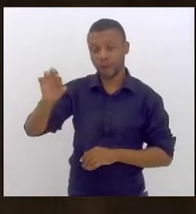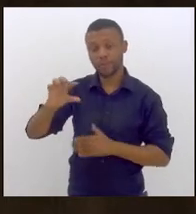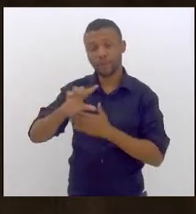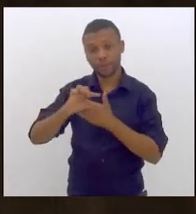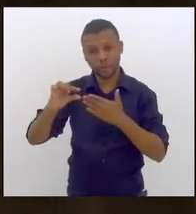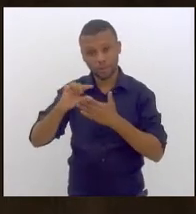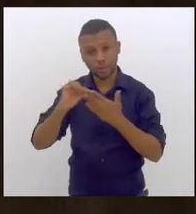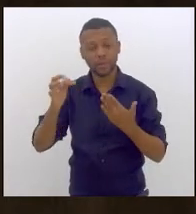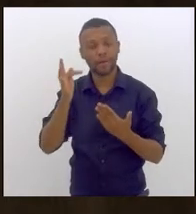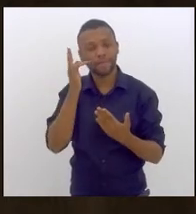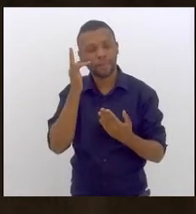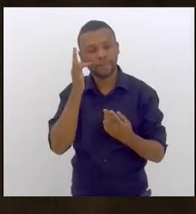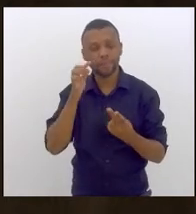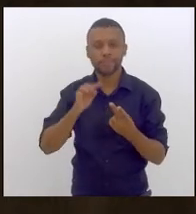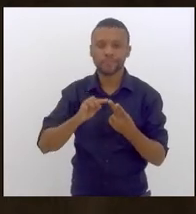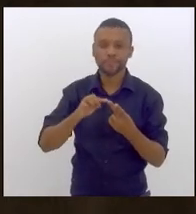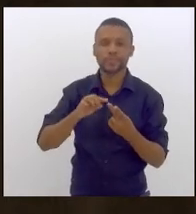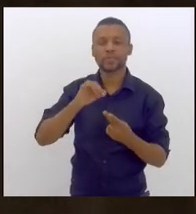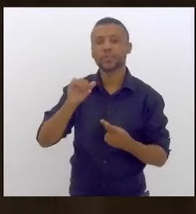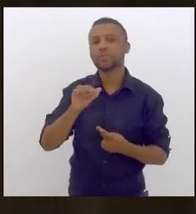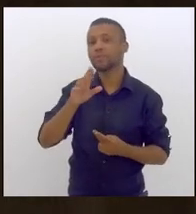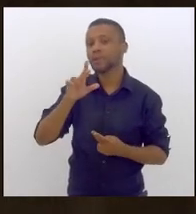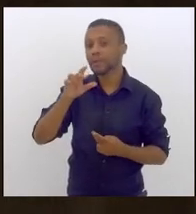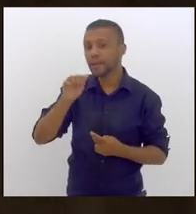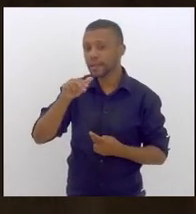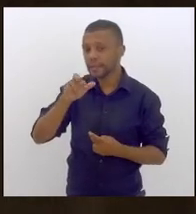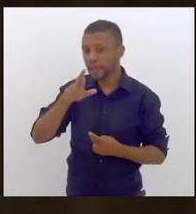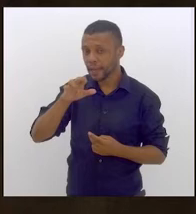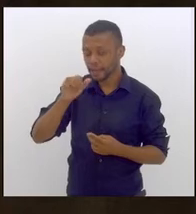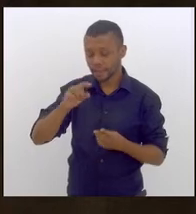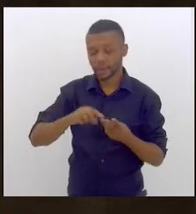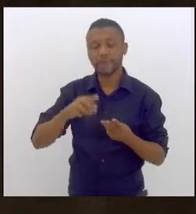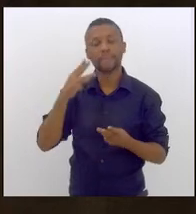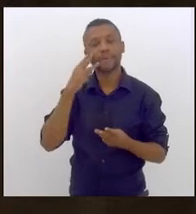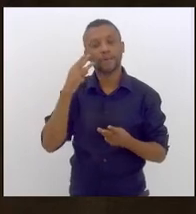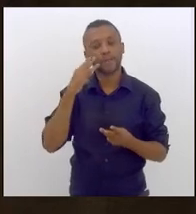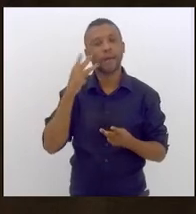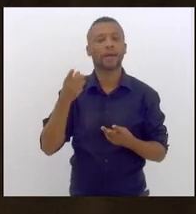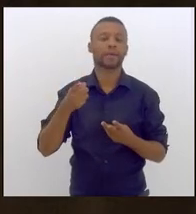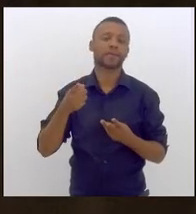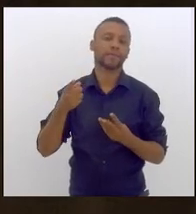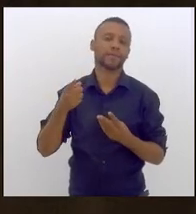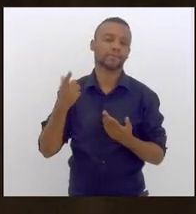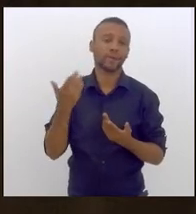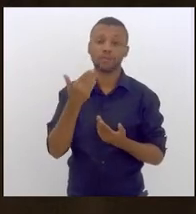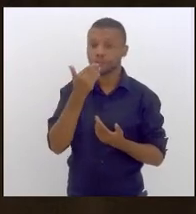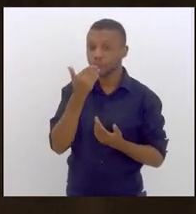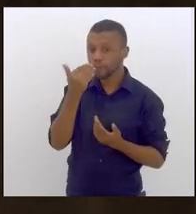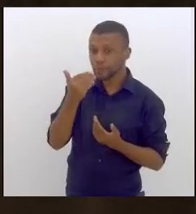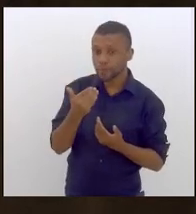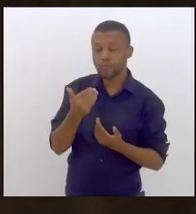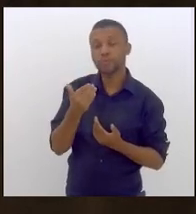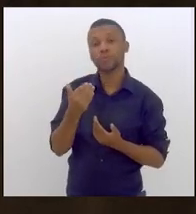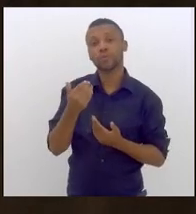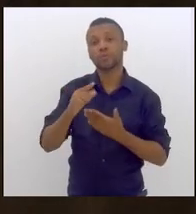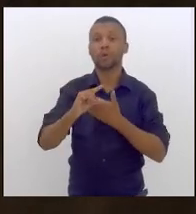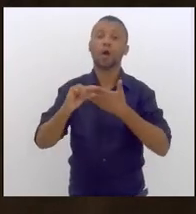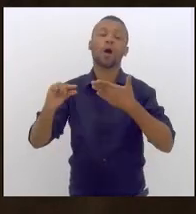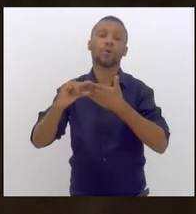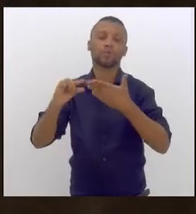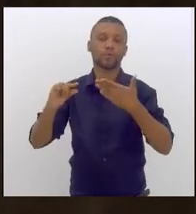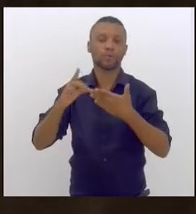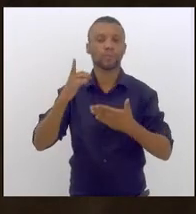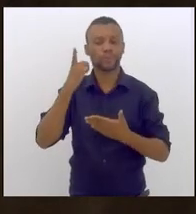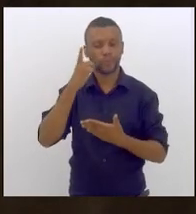Flávio Serafini, Julianelli e Valdeque Carneiro. Isso aí, inclusive, foi uma solicitação do próprio autor,